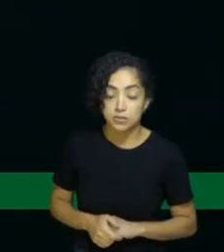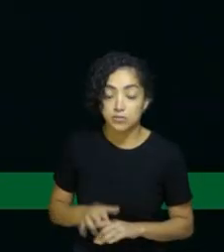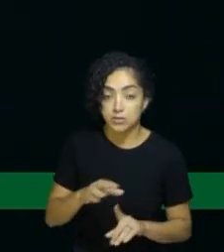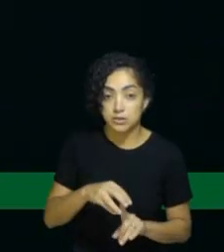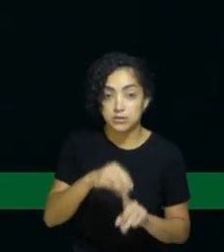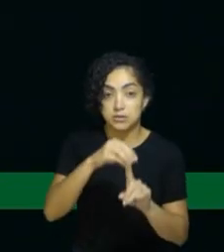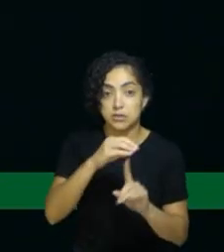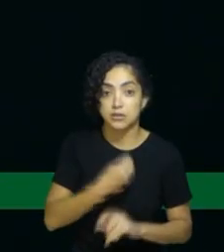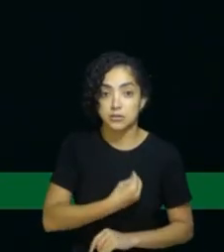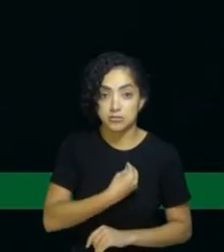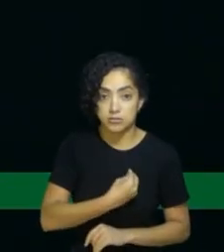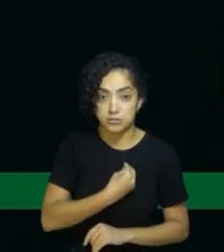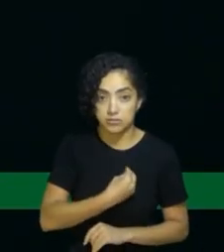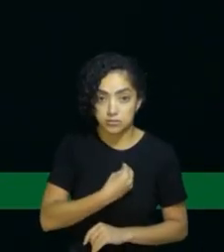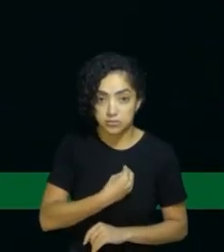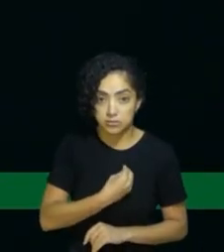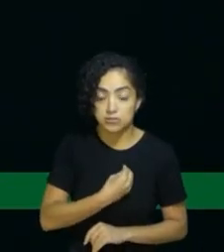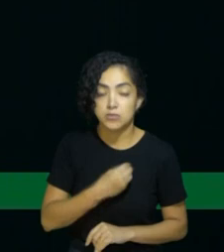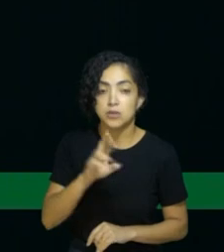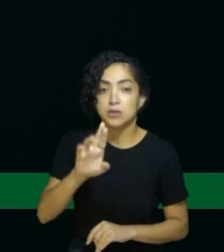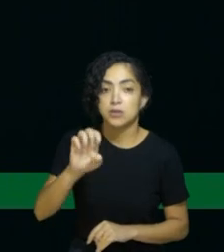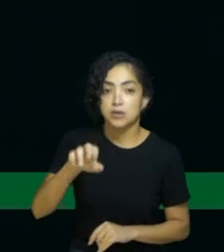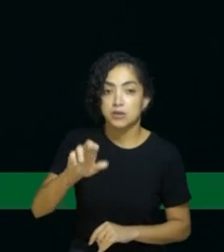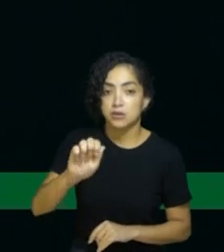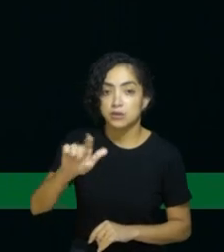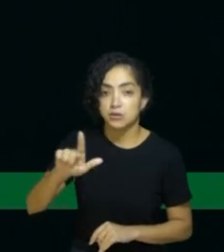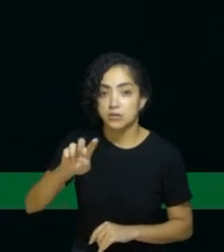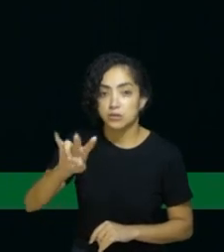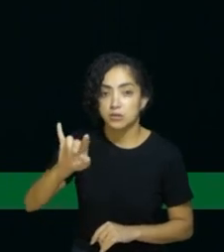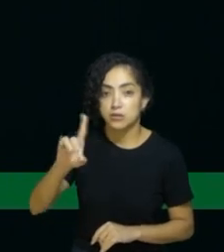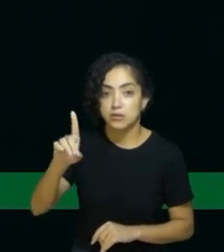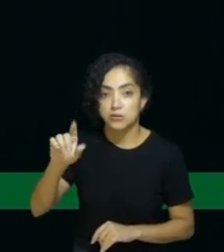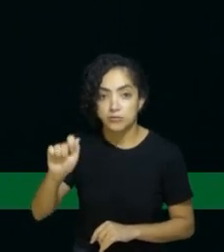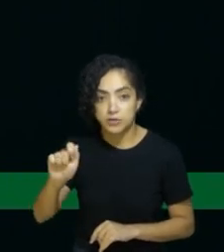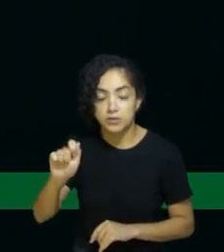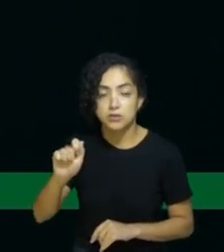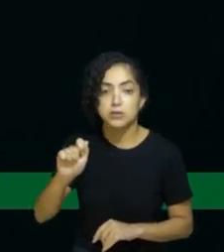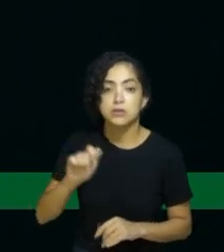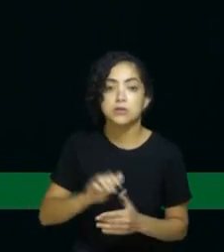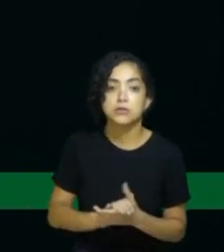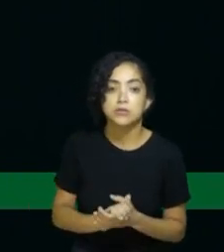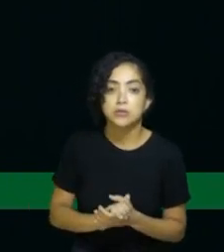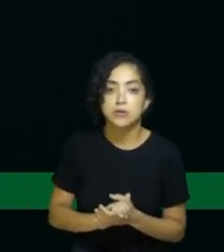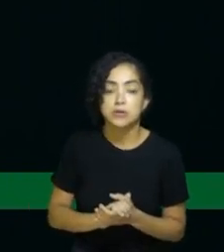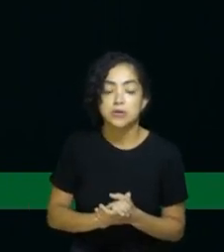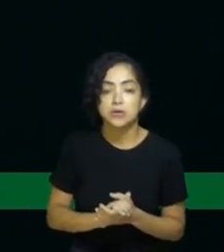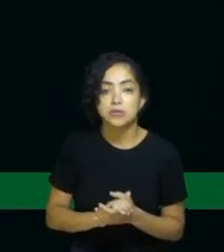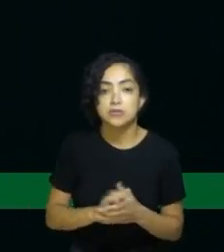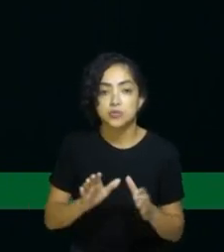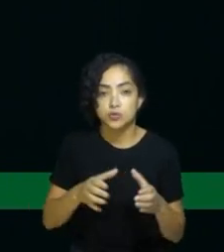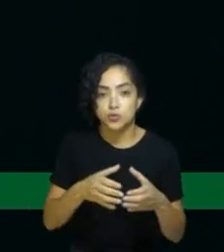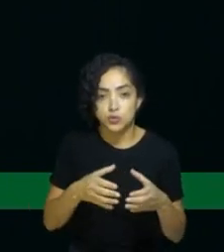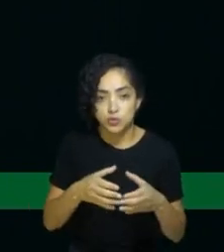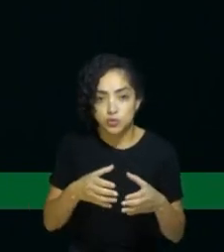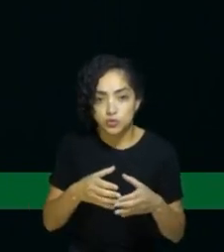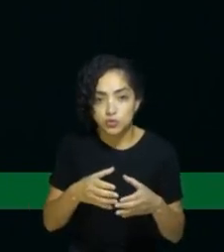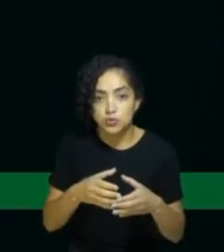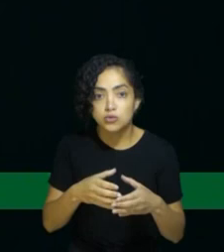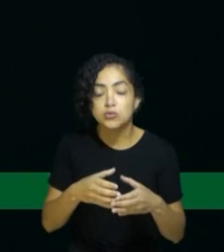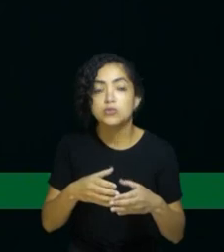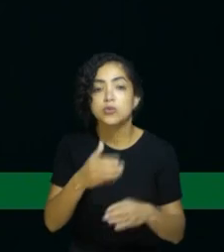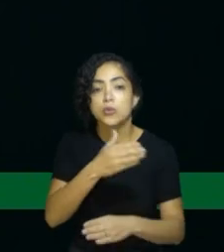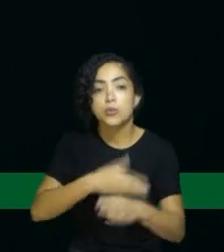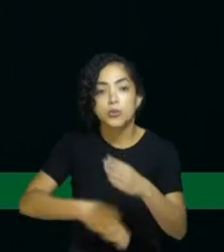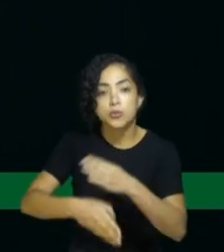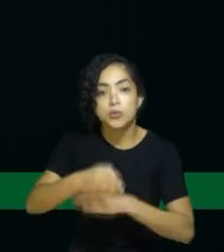a apresentação da entidade Renal Vida da Viva parkson do Instituto viva para desporto